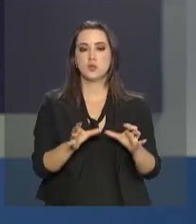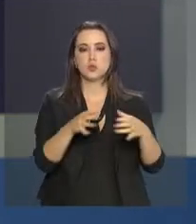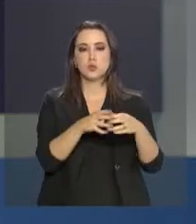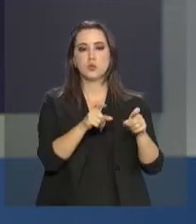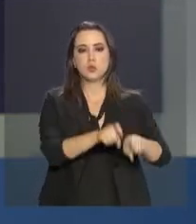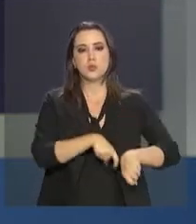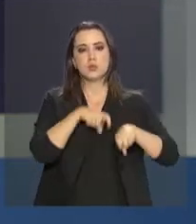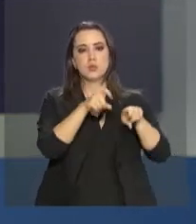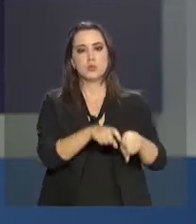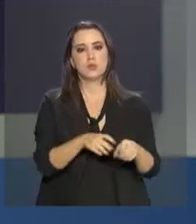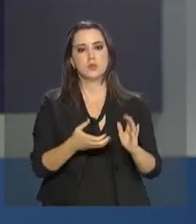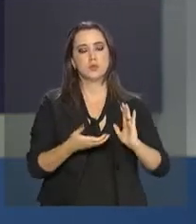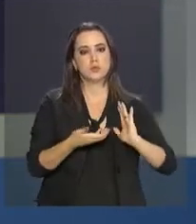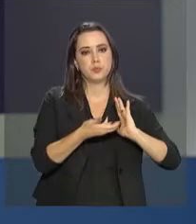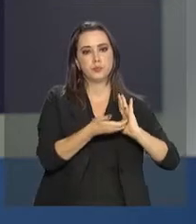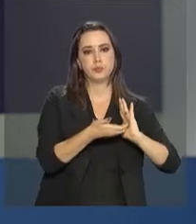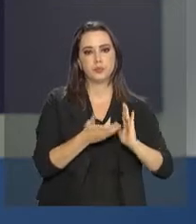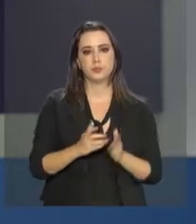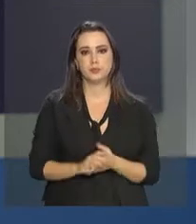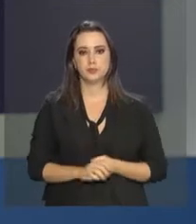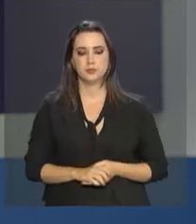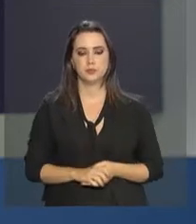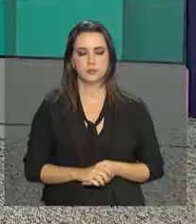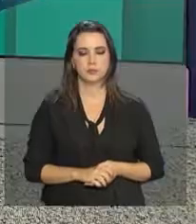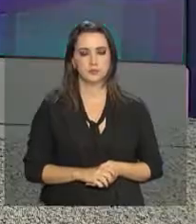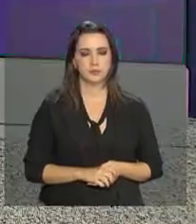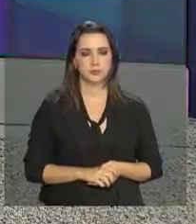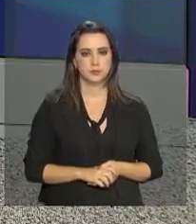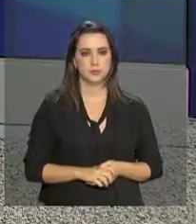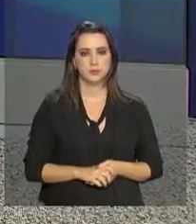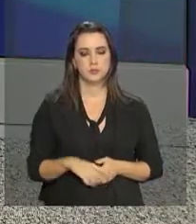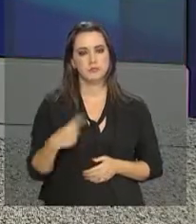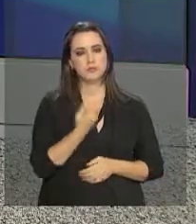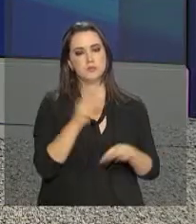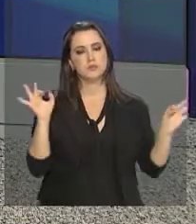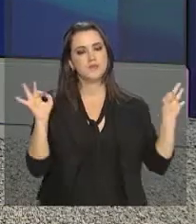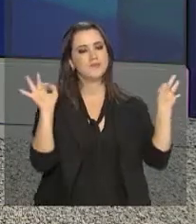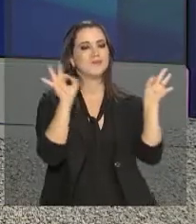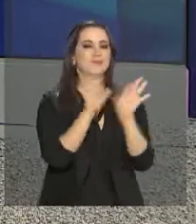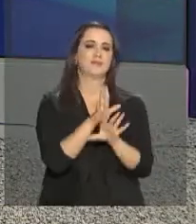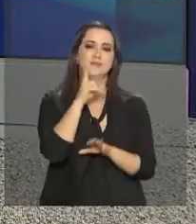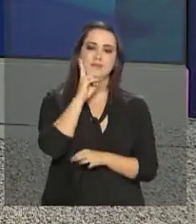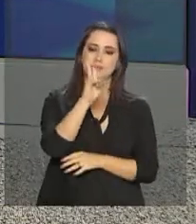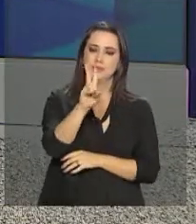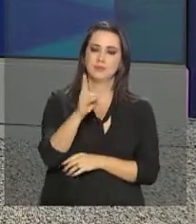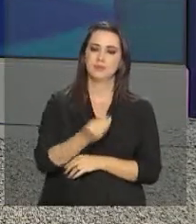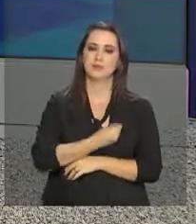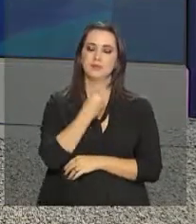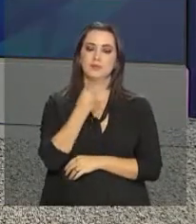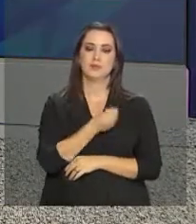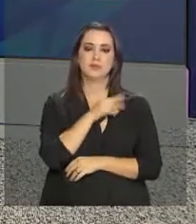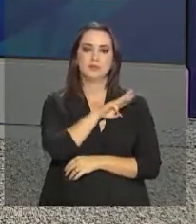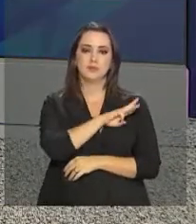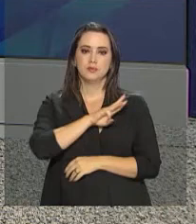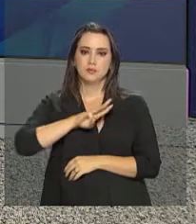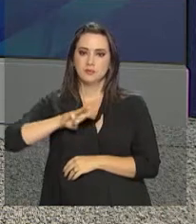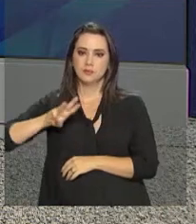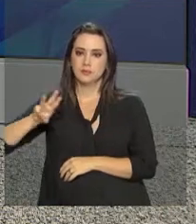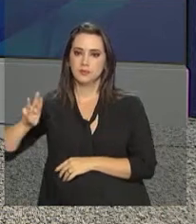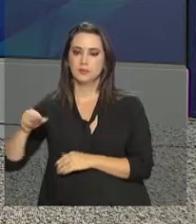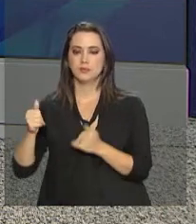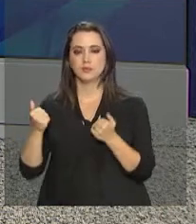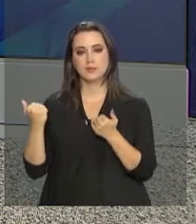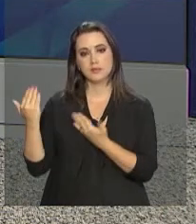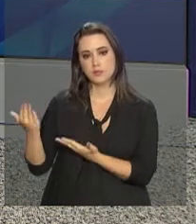Agropecuária na Câmara dos Deputados. Nós ficamos por aqui. Você acompanha a nossa programação ao vivo pelo